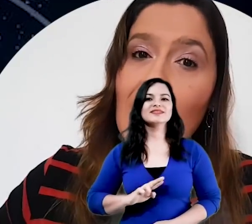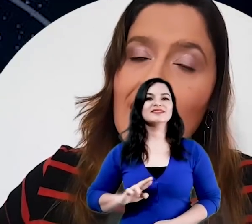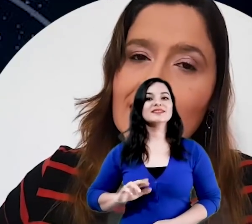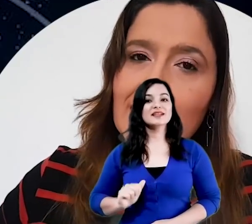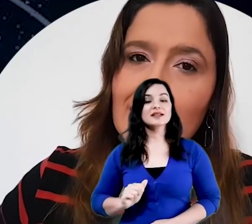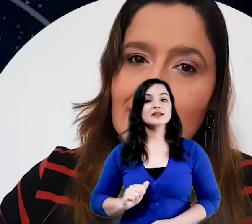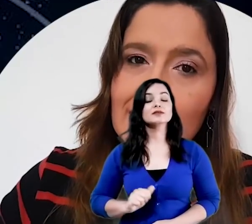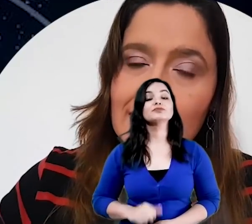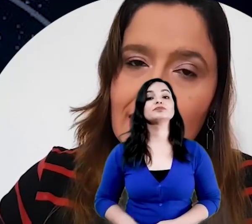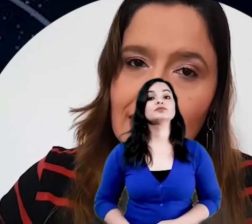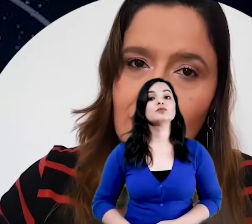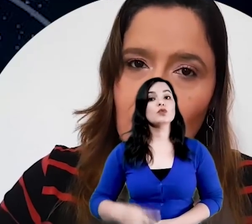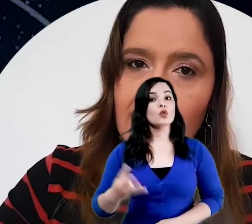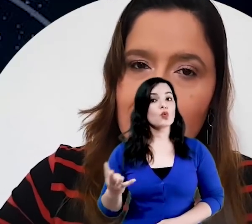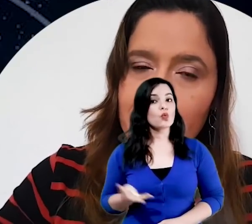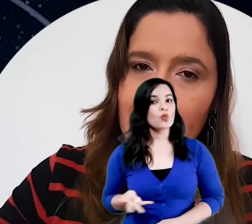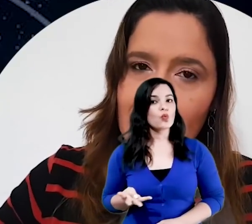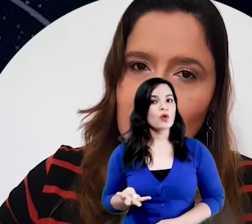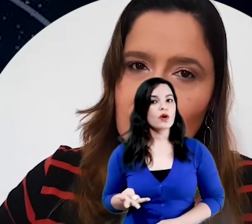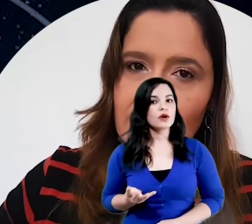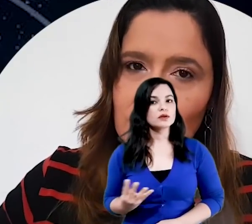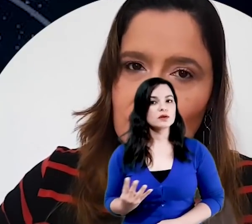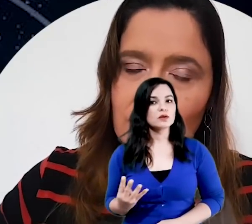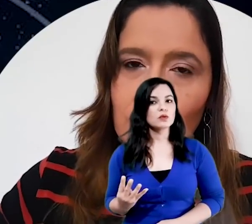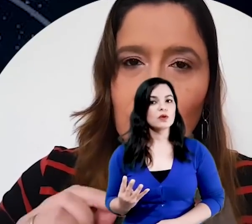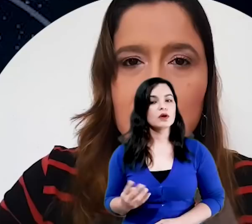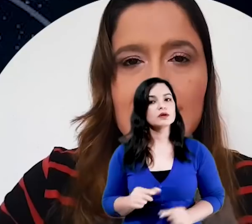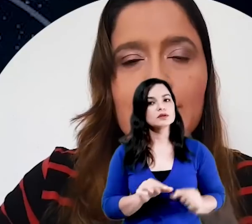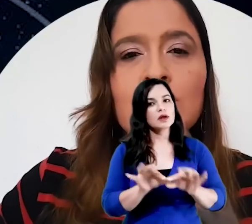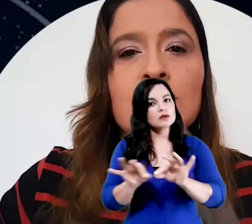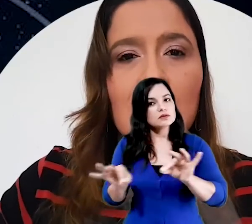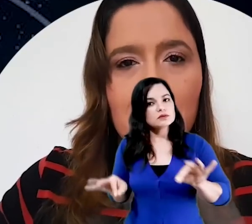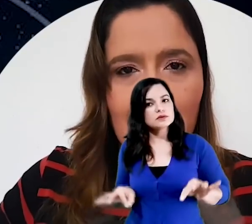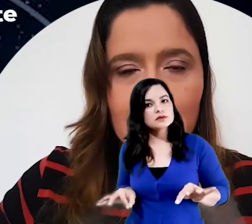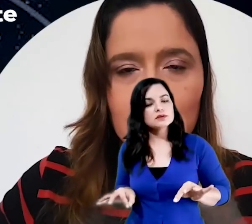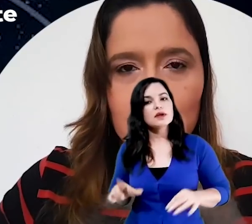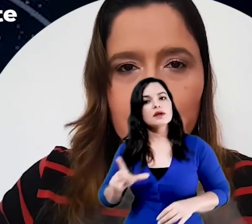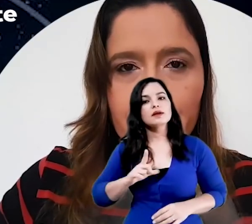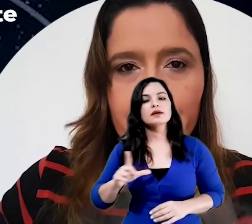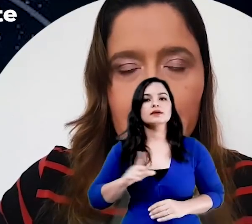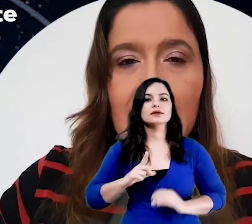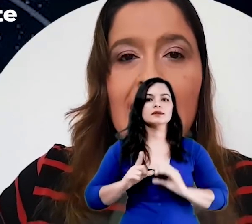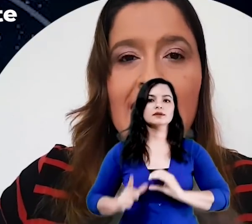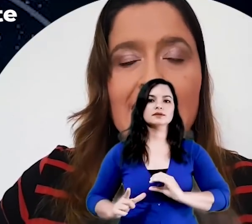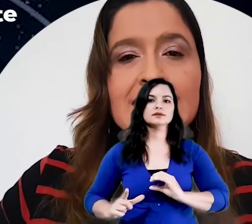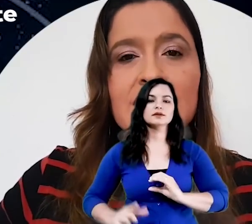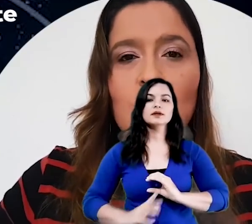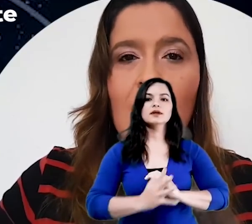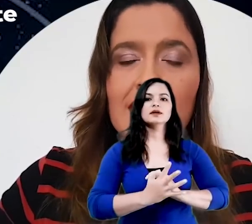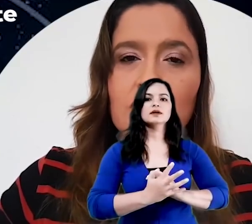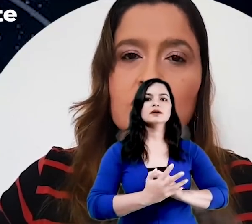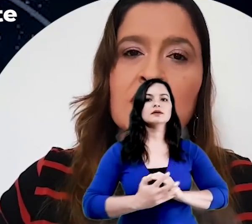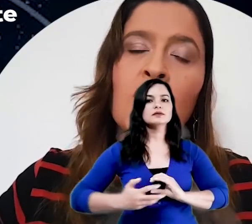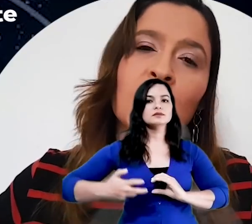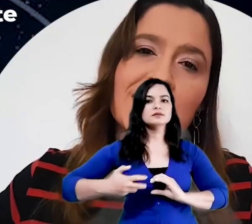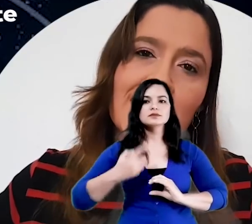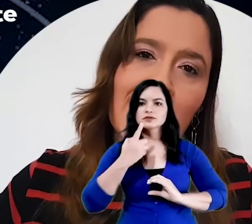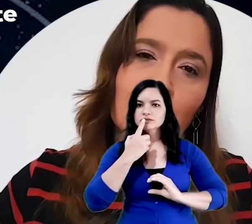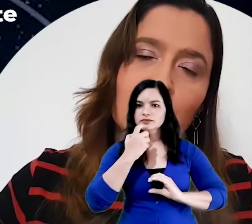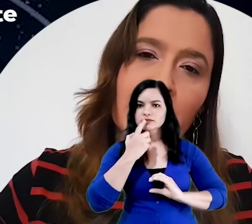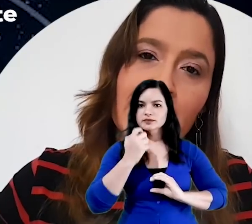na quarta linha, olha aí bem direitinho, nós temos Marte. Esses 4